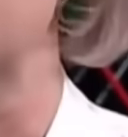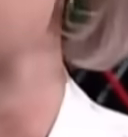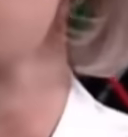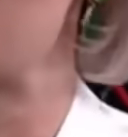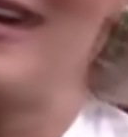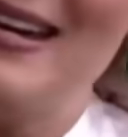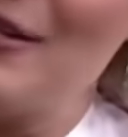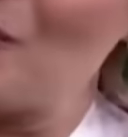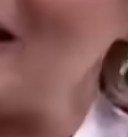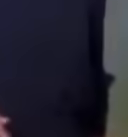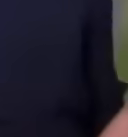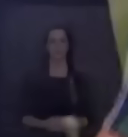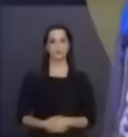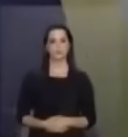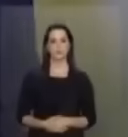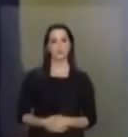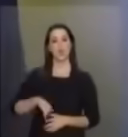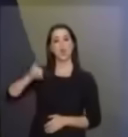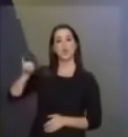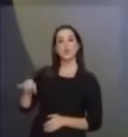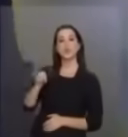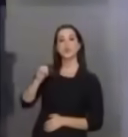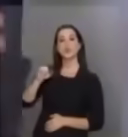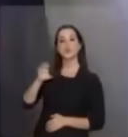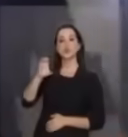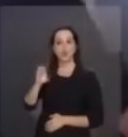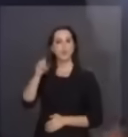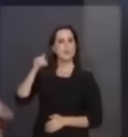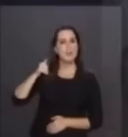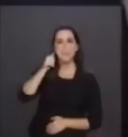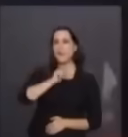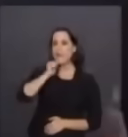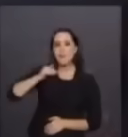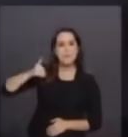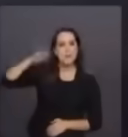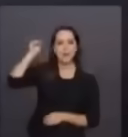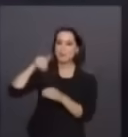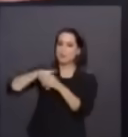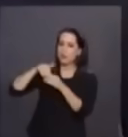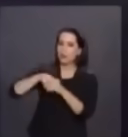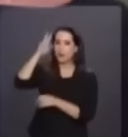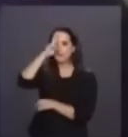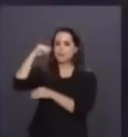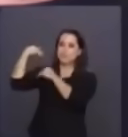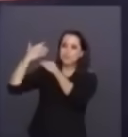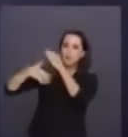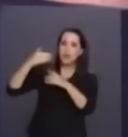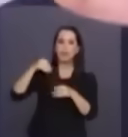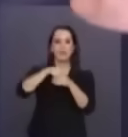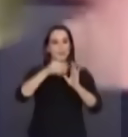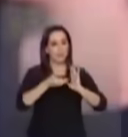novo, da proximidade do Adélio com a família Bolsonaro. Ele frequentava mesmo, ele é do interior de Minas Gerais e foi em um clube de tiro em